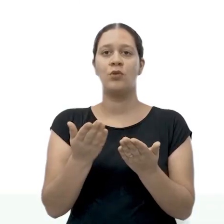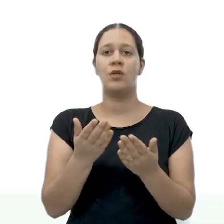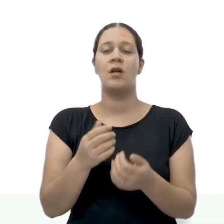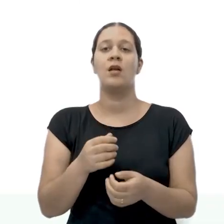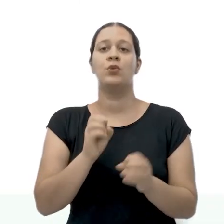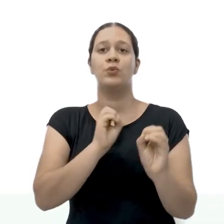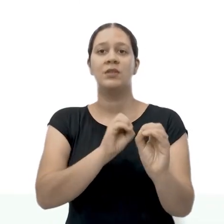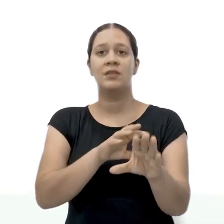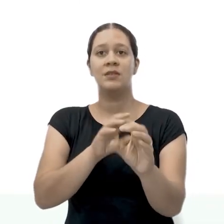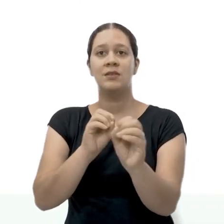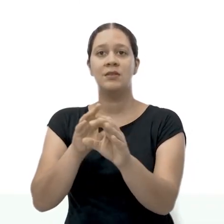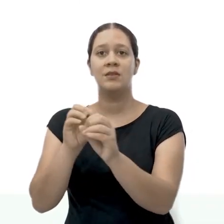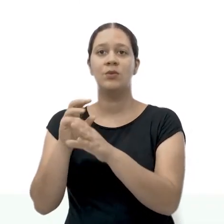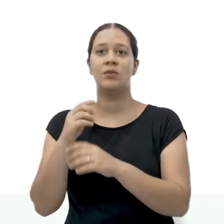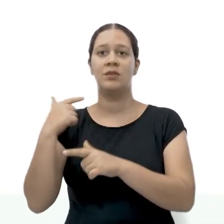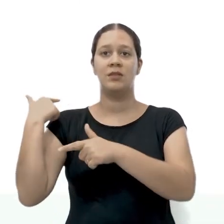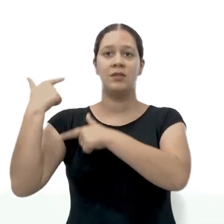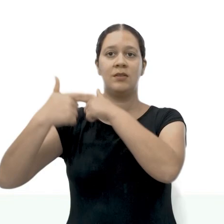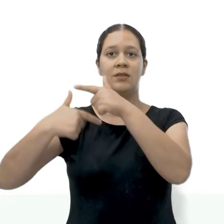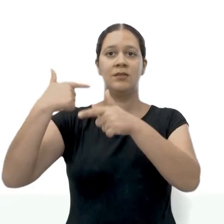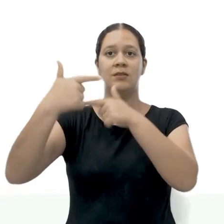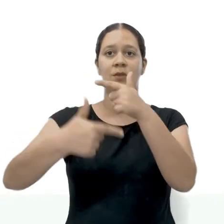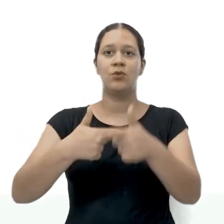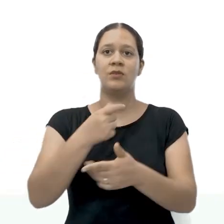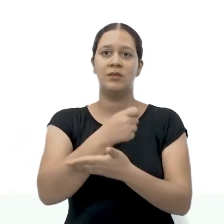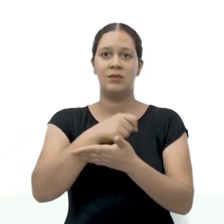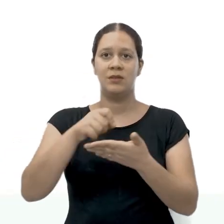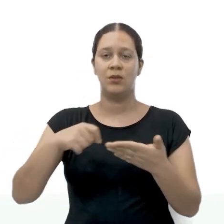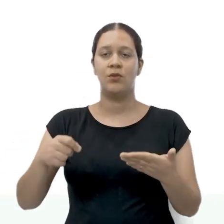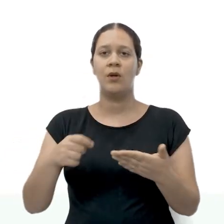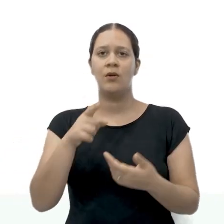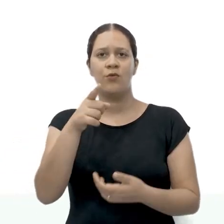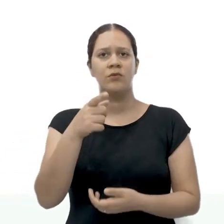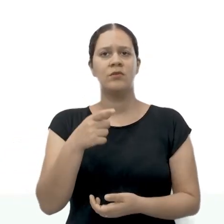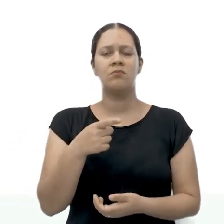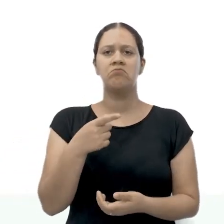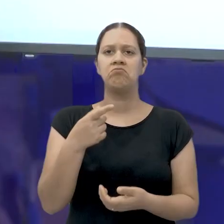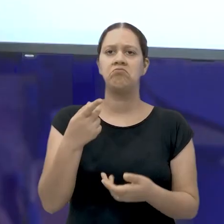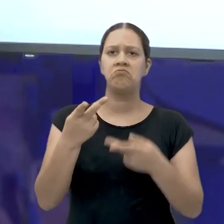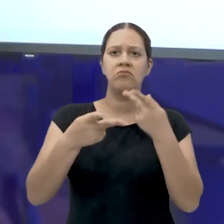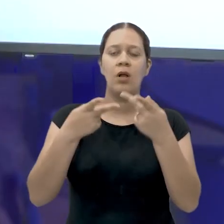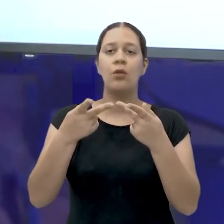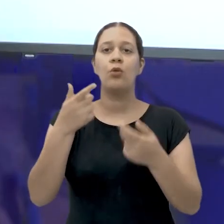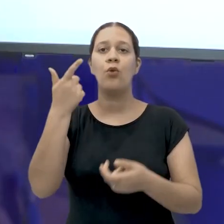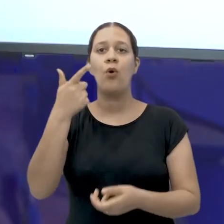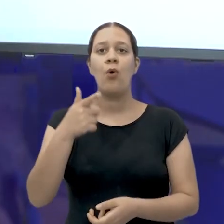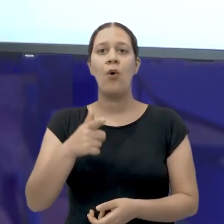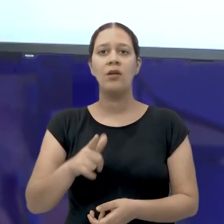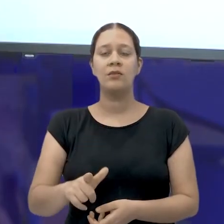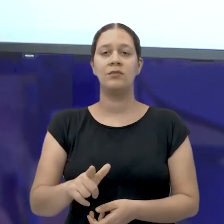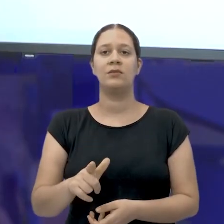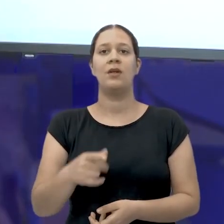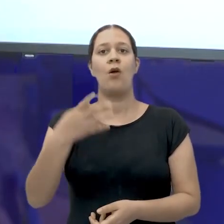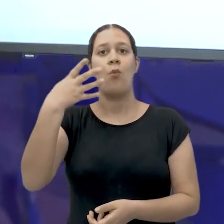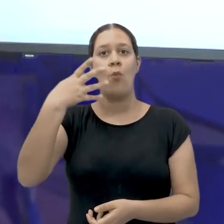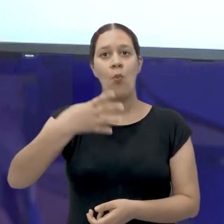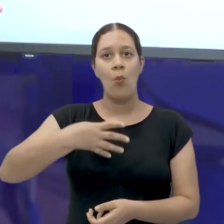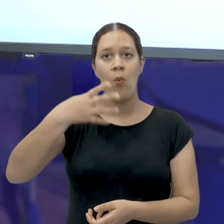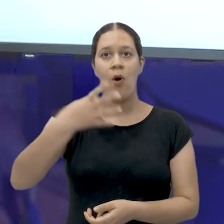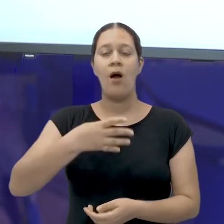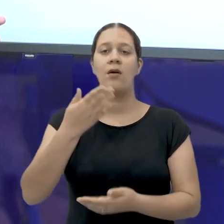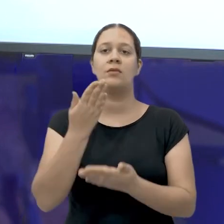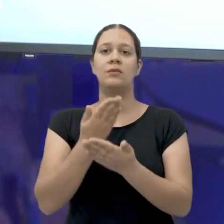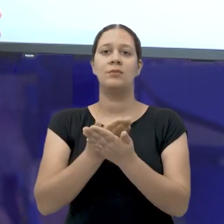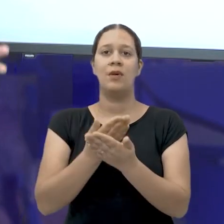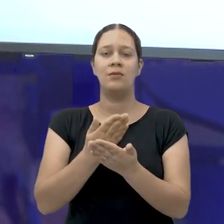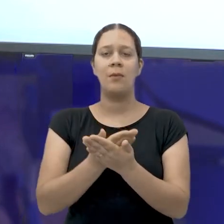dos ensinamentos da tradição escrita. Talvez você diga novamente, sim, esta é a quarta aula com